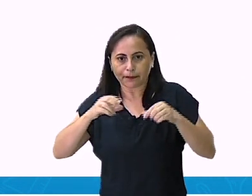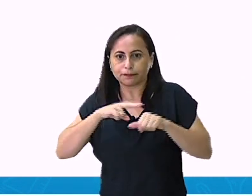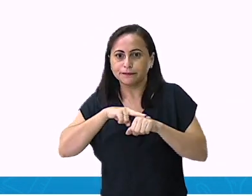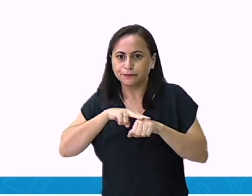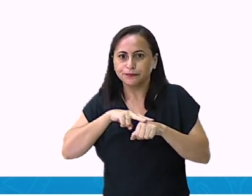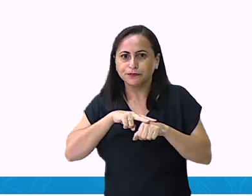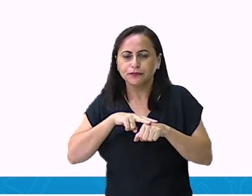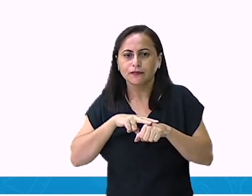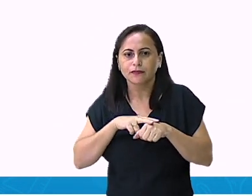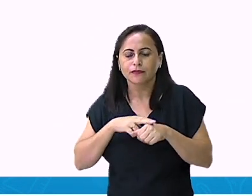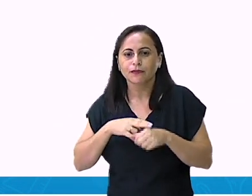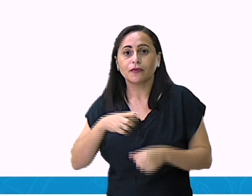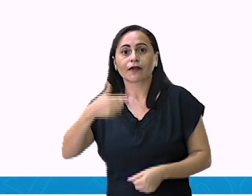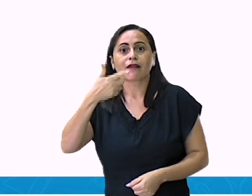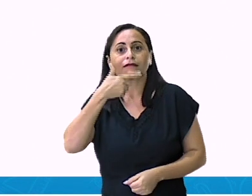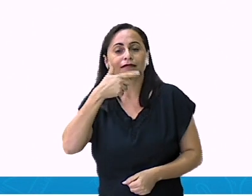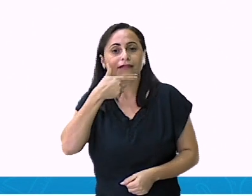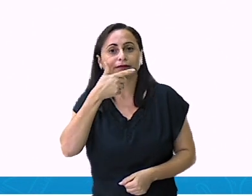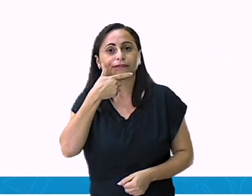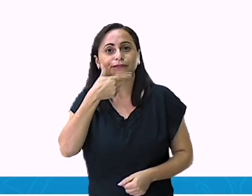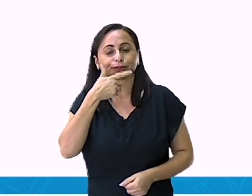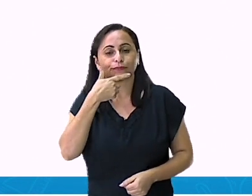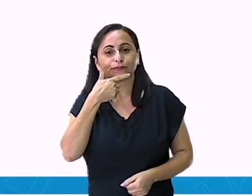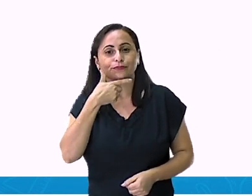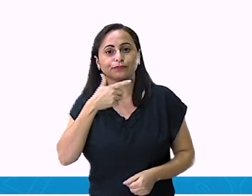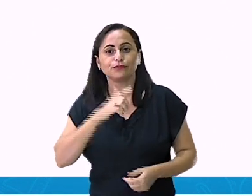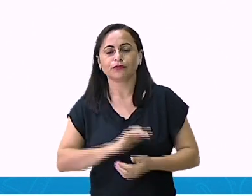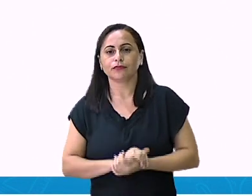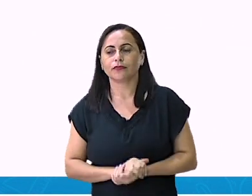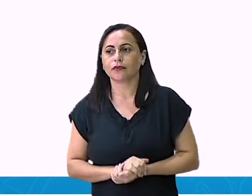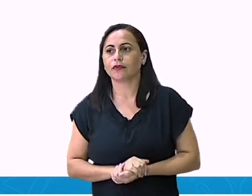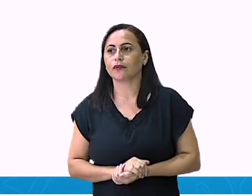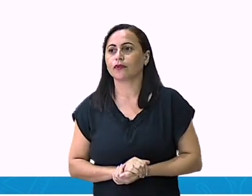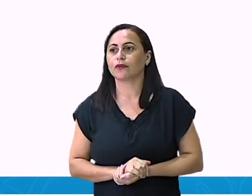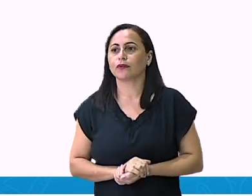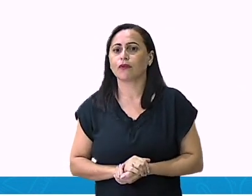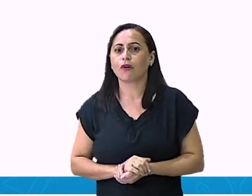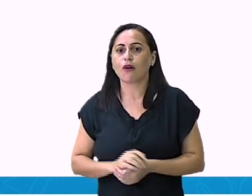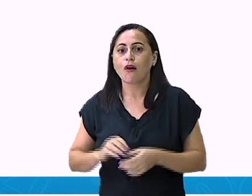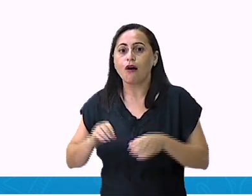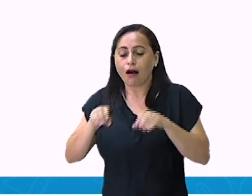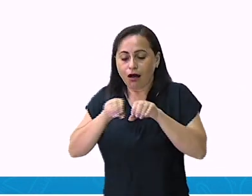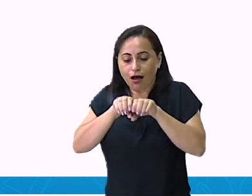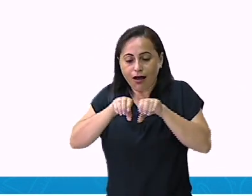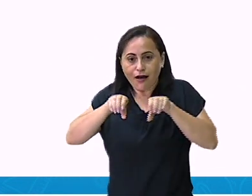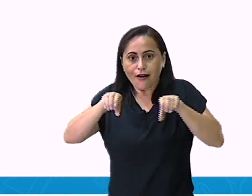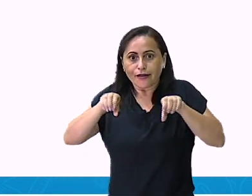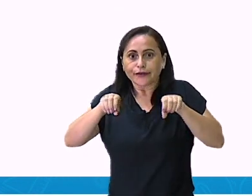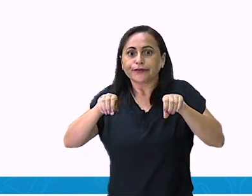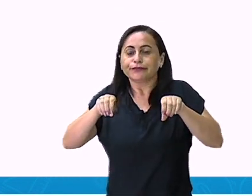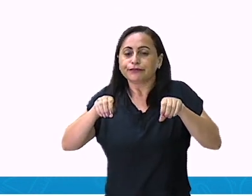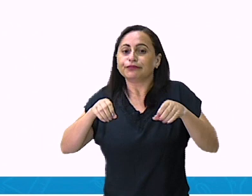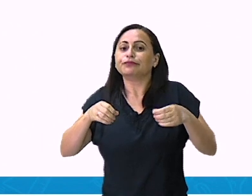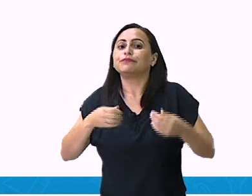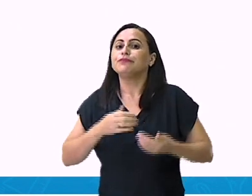de queijo, professora Karina. Olha aqui, salame.